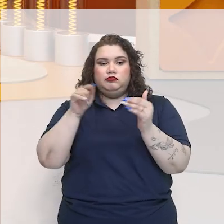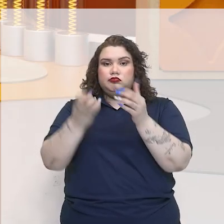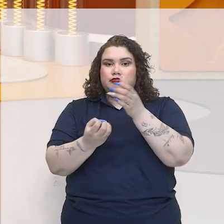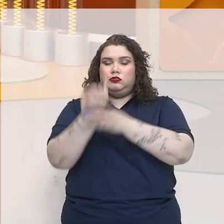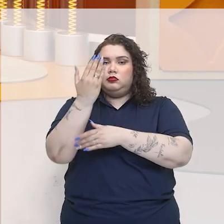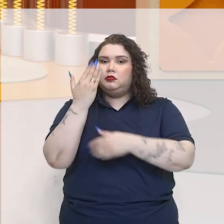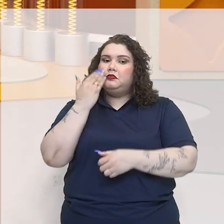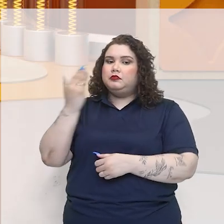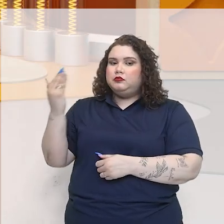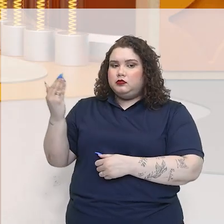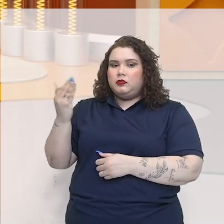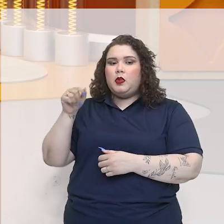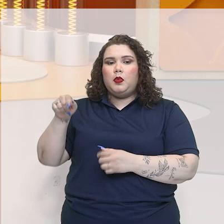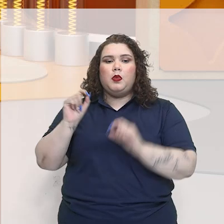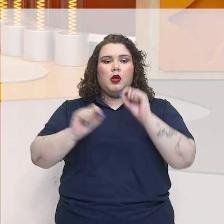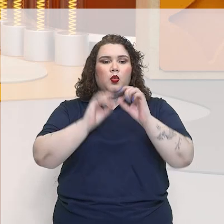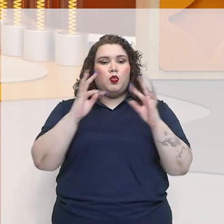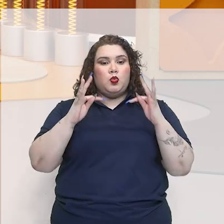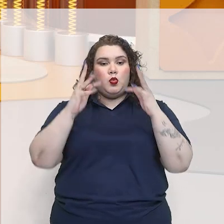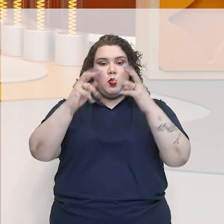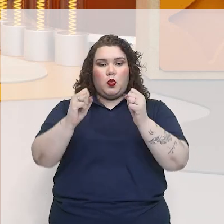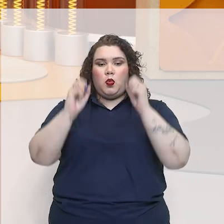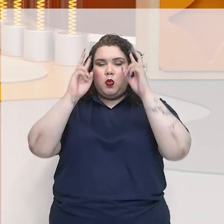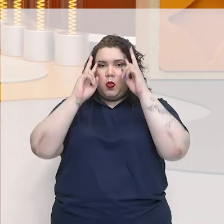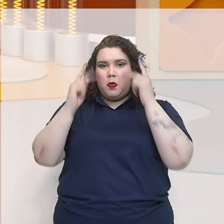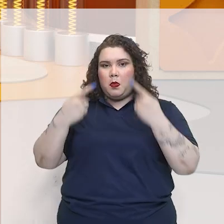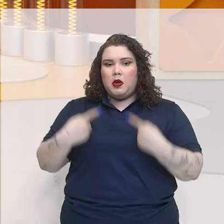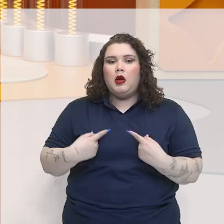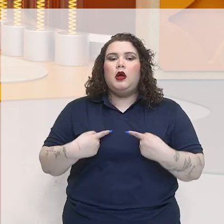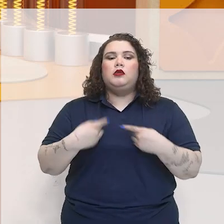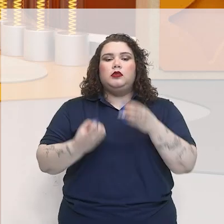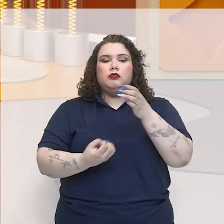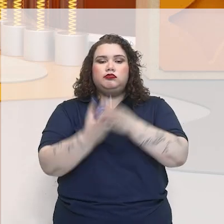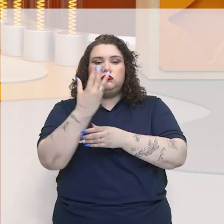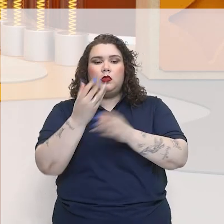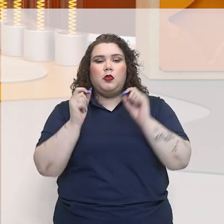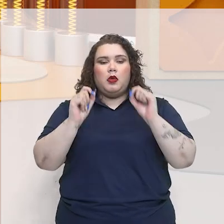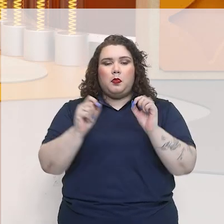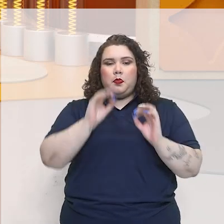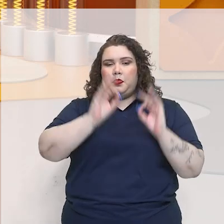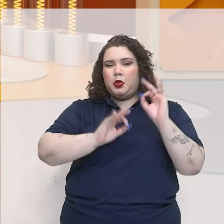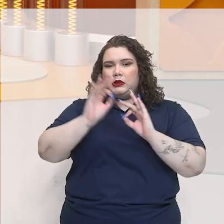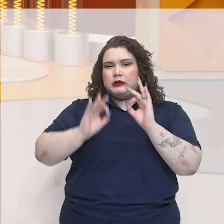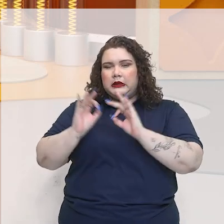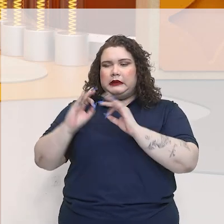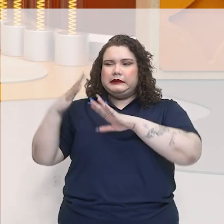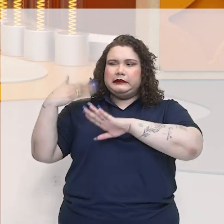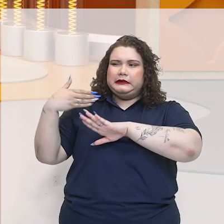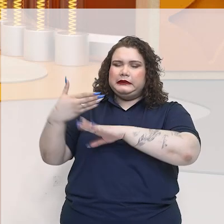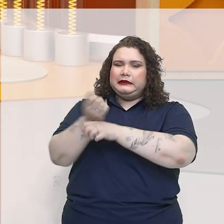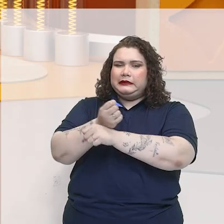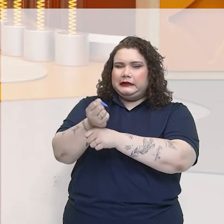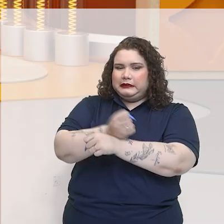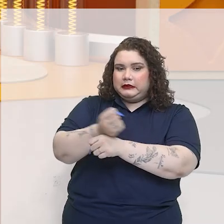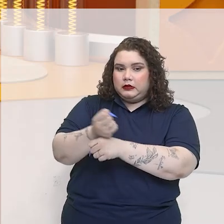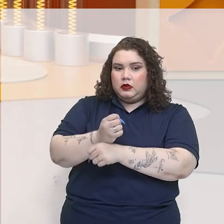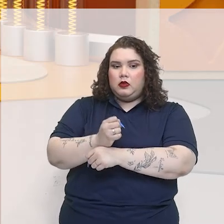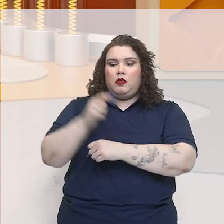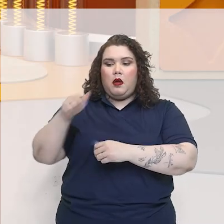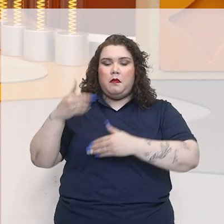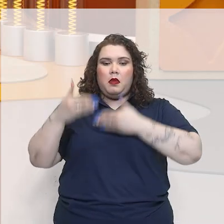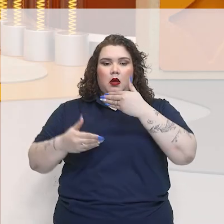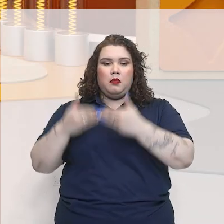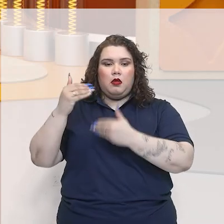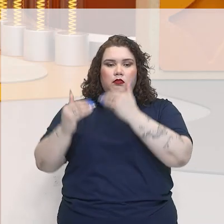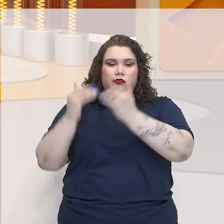todos os seres vivos são resultados de um longo processo de evolução. Para ele, os seres vivos evoluíram de uma